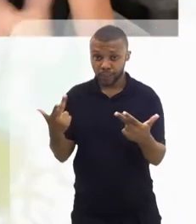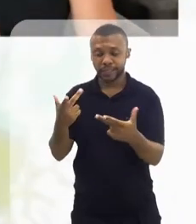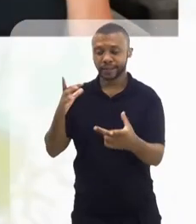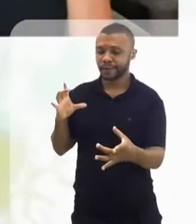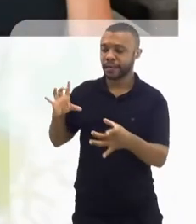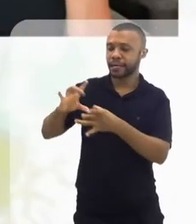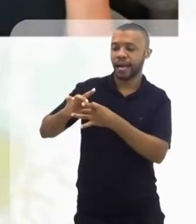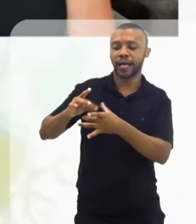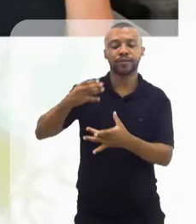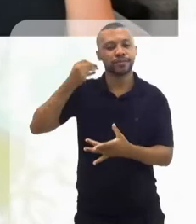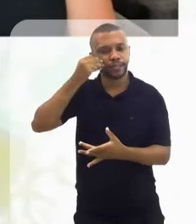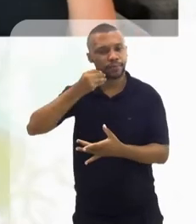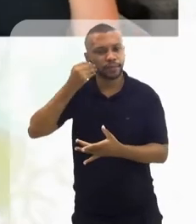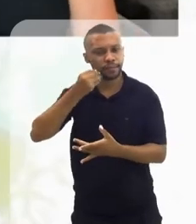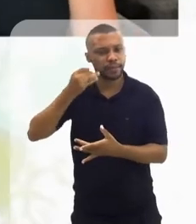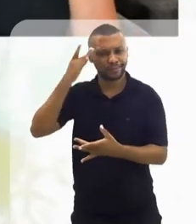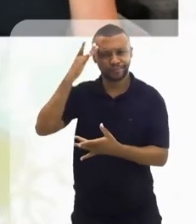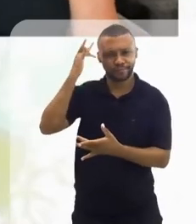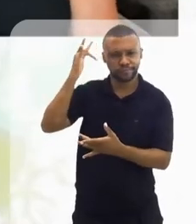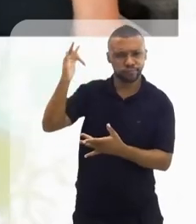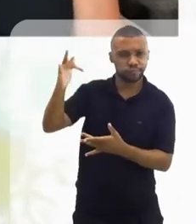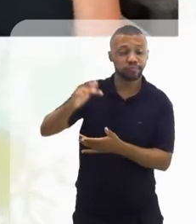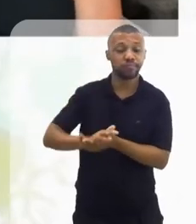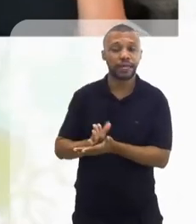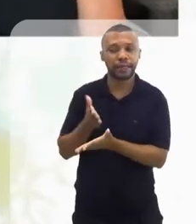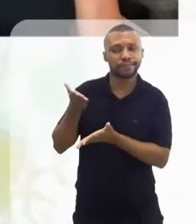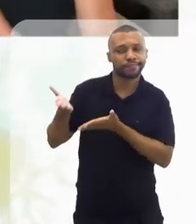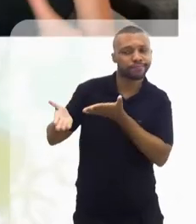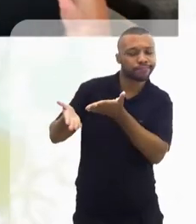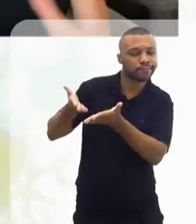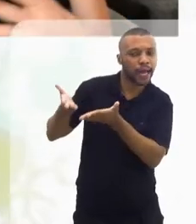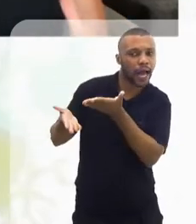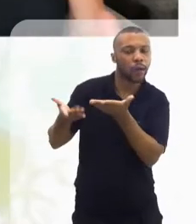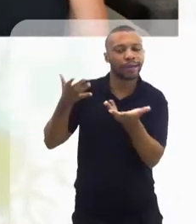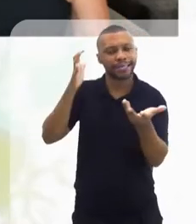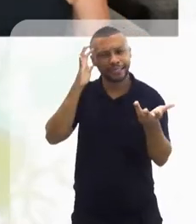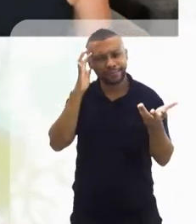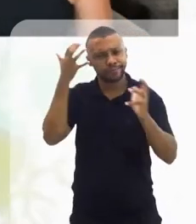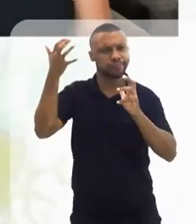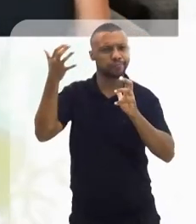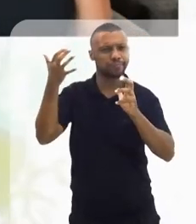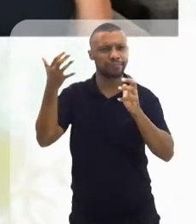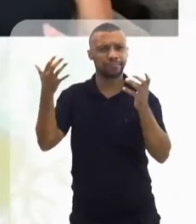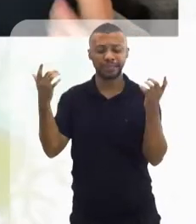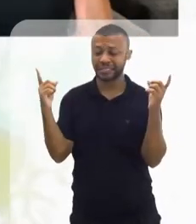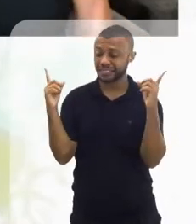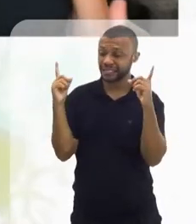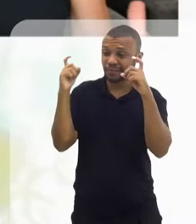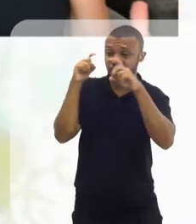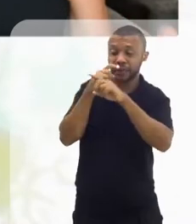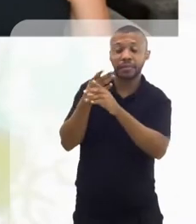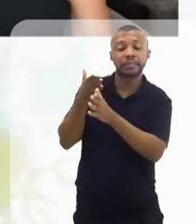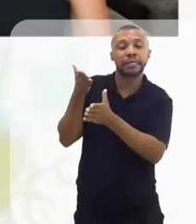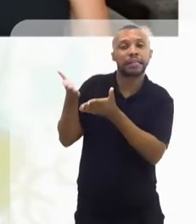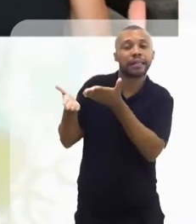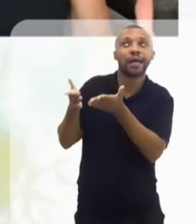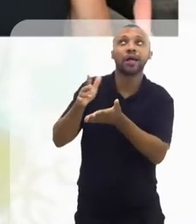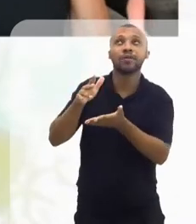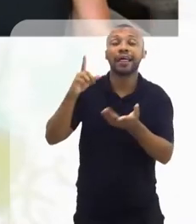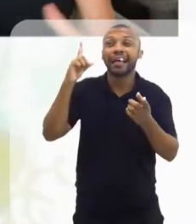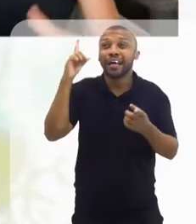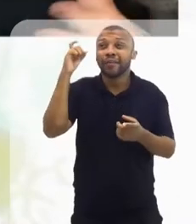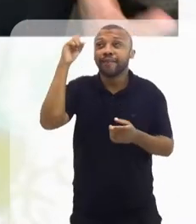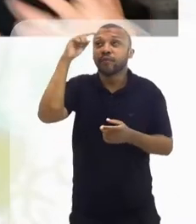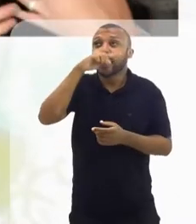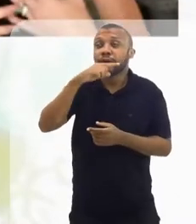uma coisa que fazia parte da minha rotina, era lidar justamente com essas intempéries, assim, com essa dificuldade em